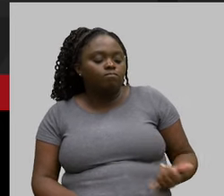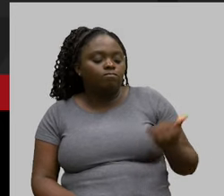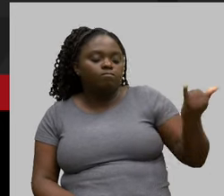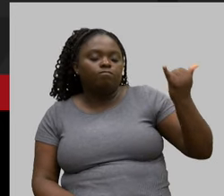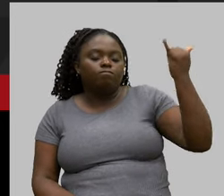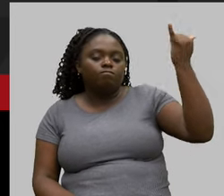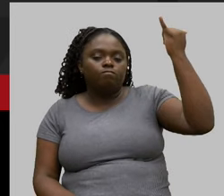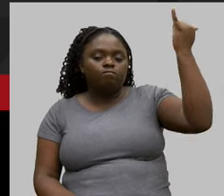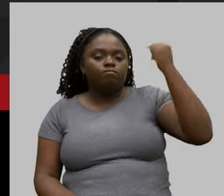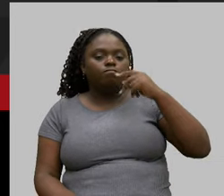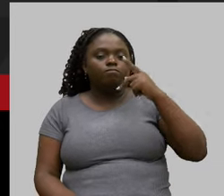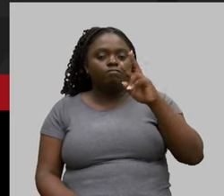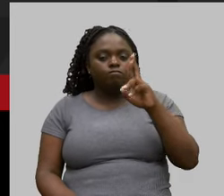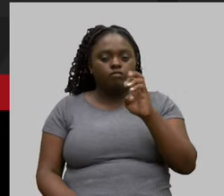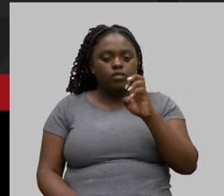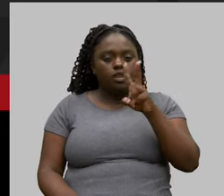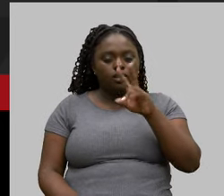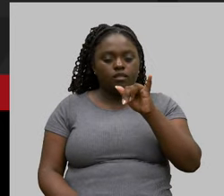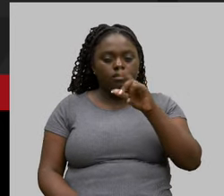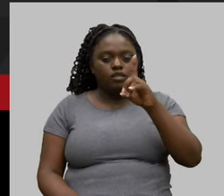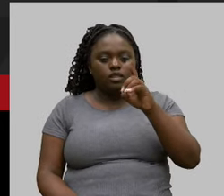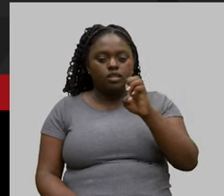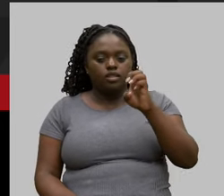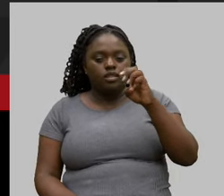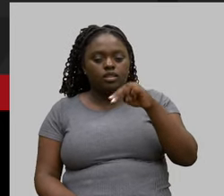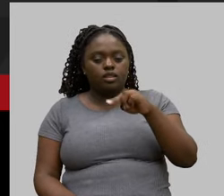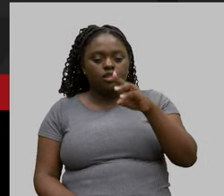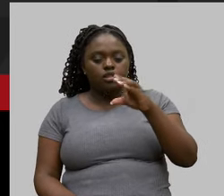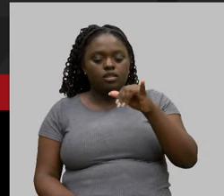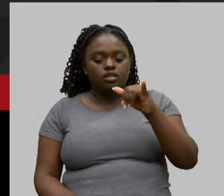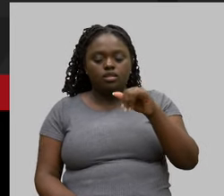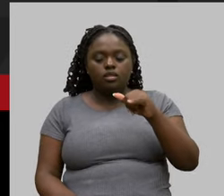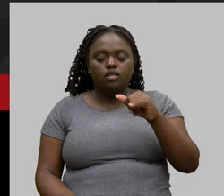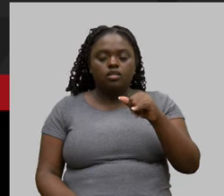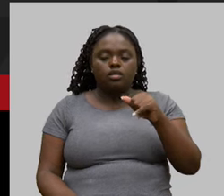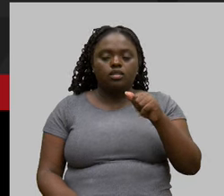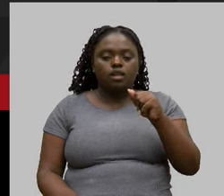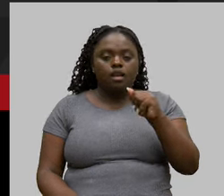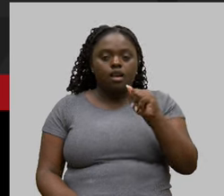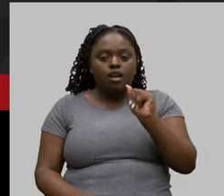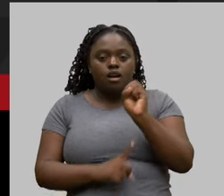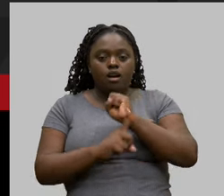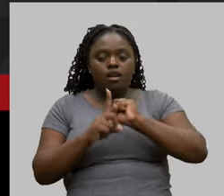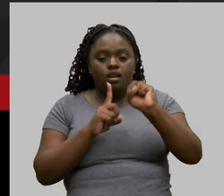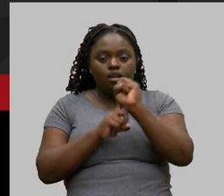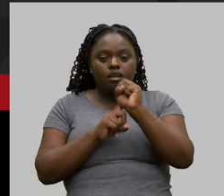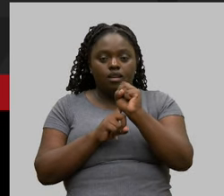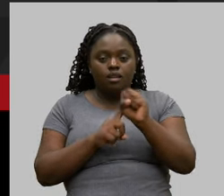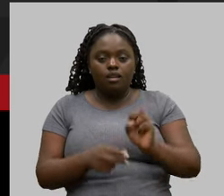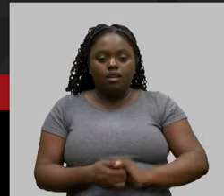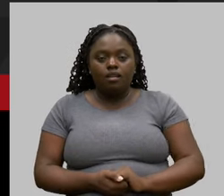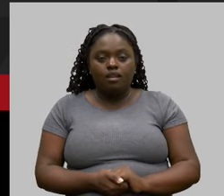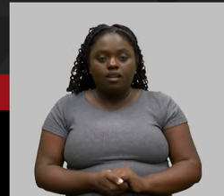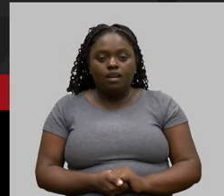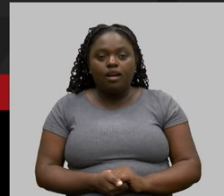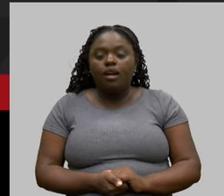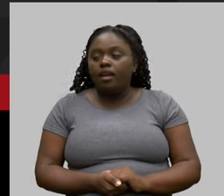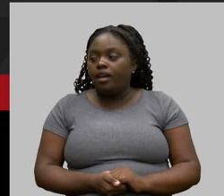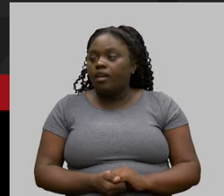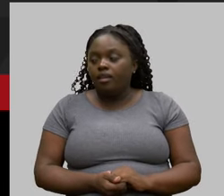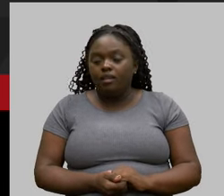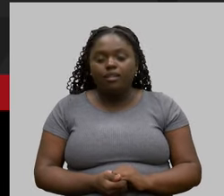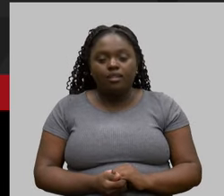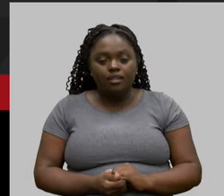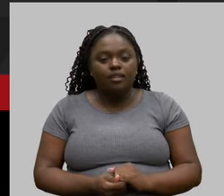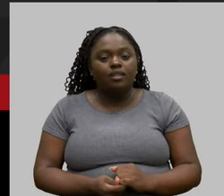é Previdência Social também algo aí que a gente eh lutou aí na né nosso Ministro lutou